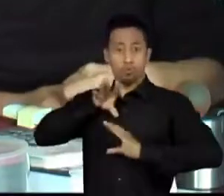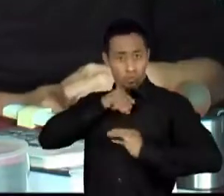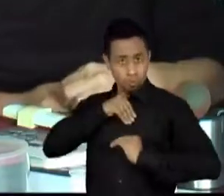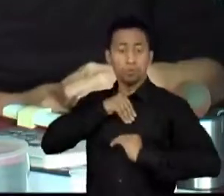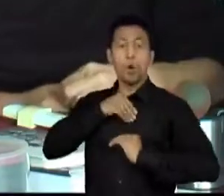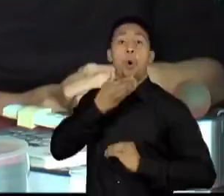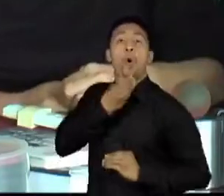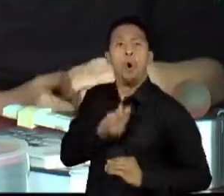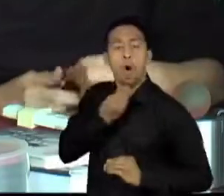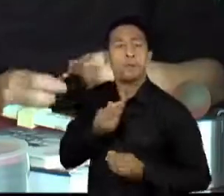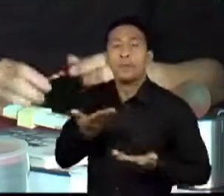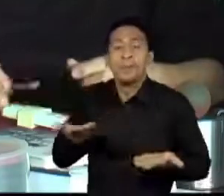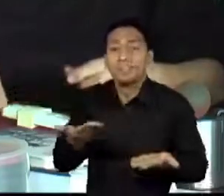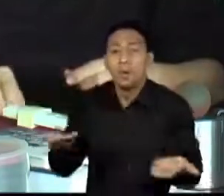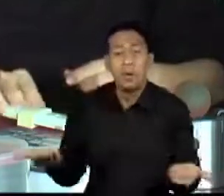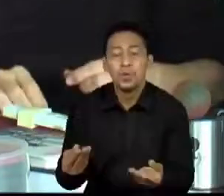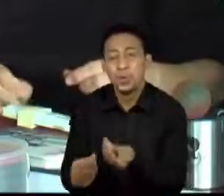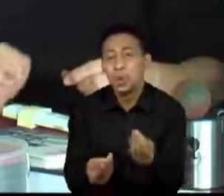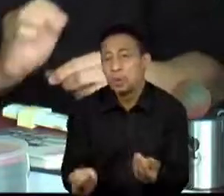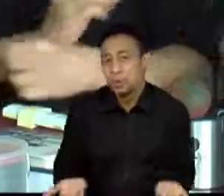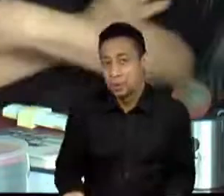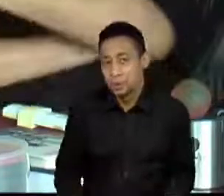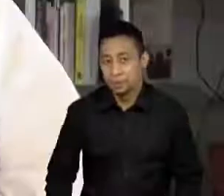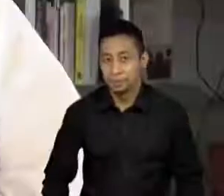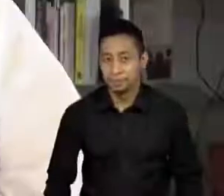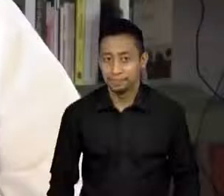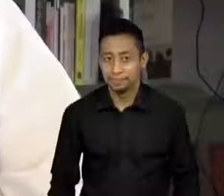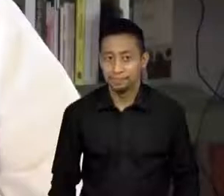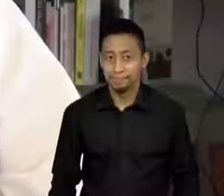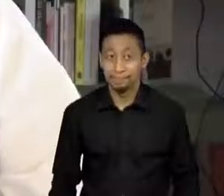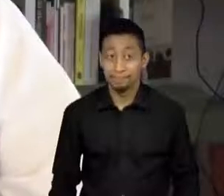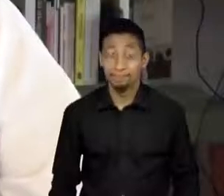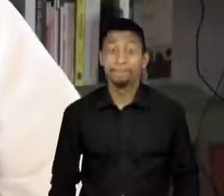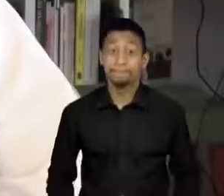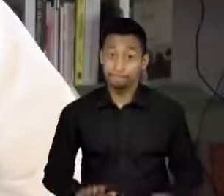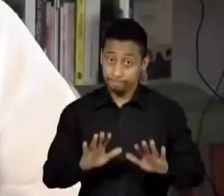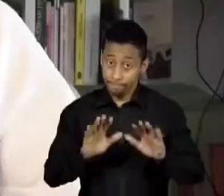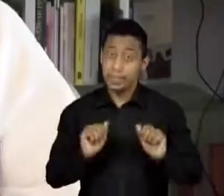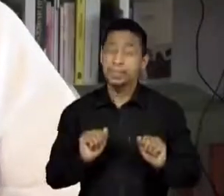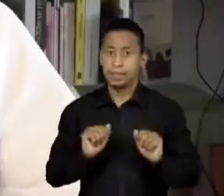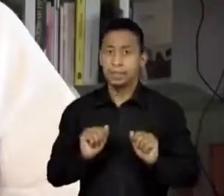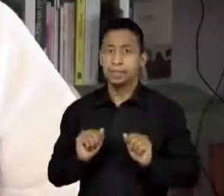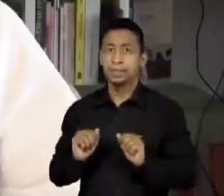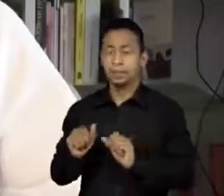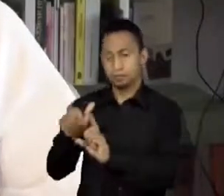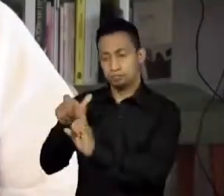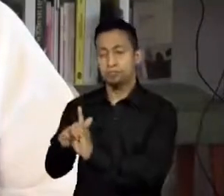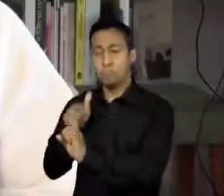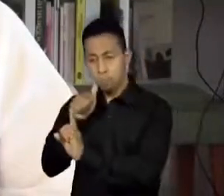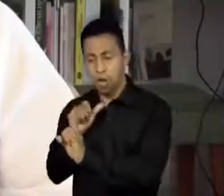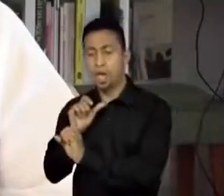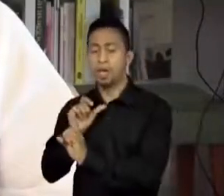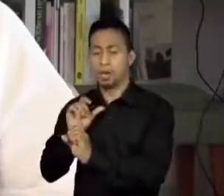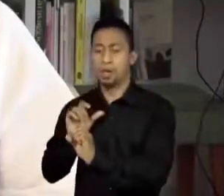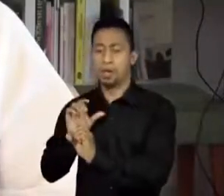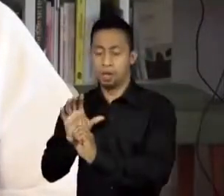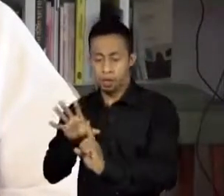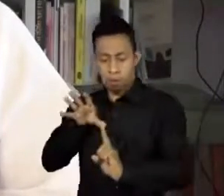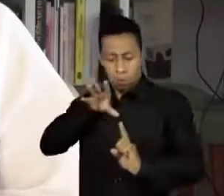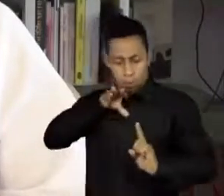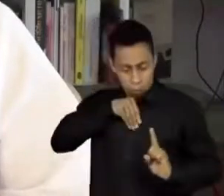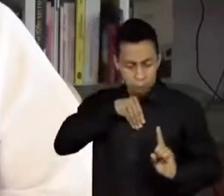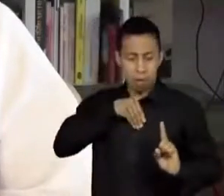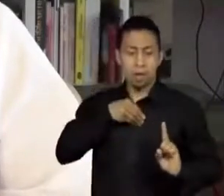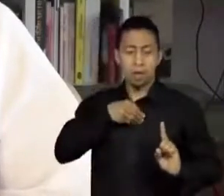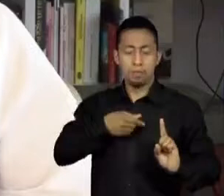hoje a a a transposição Na verdade o jogo